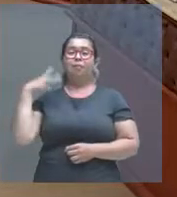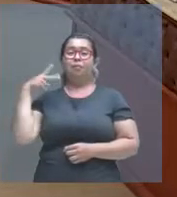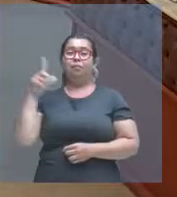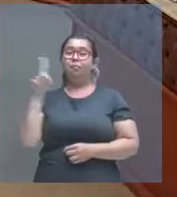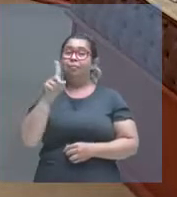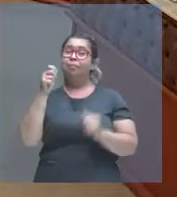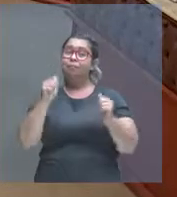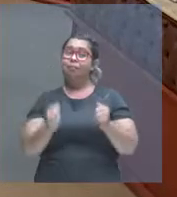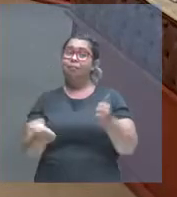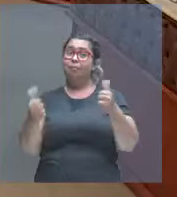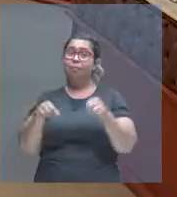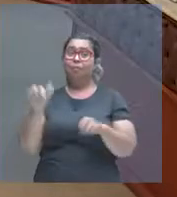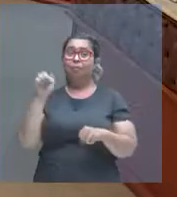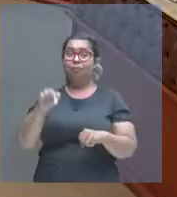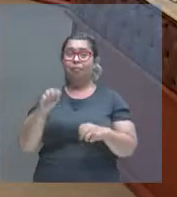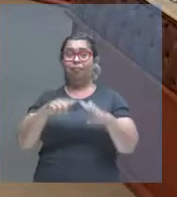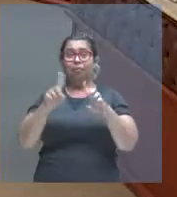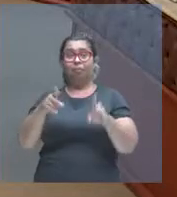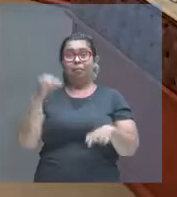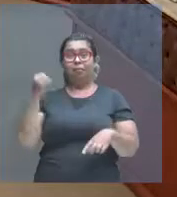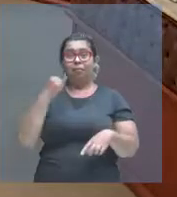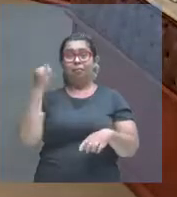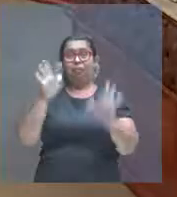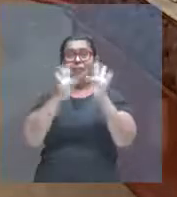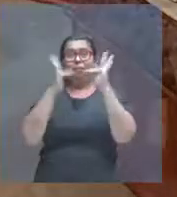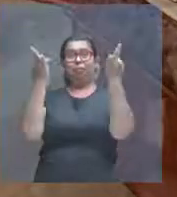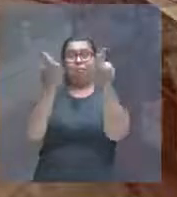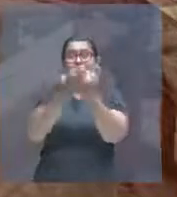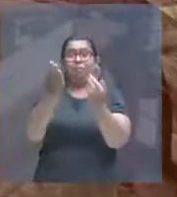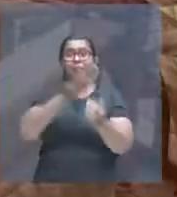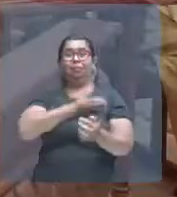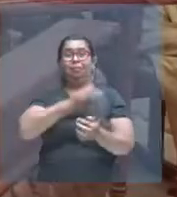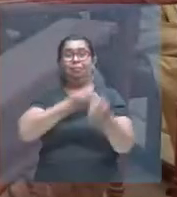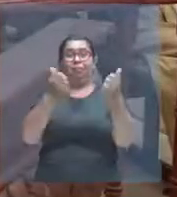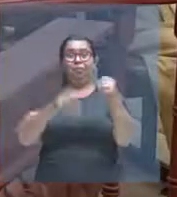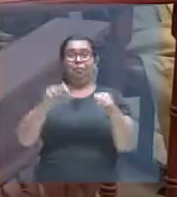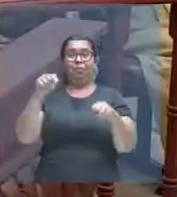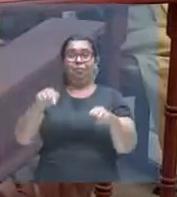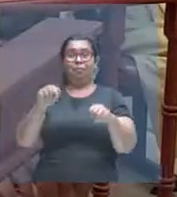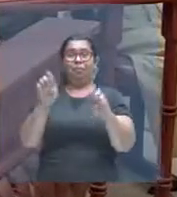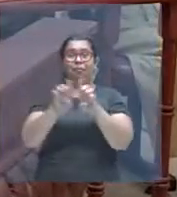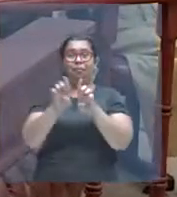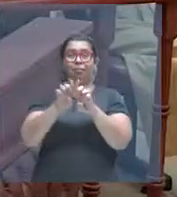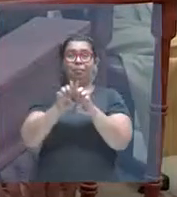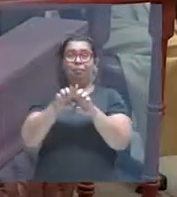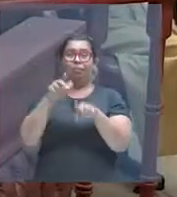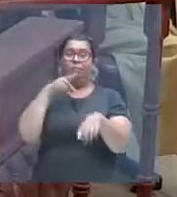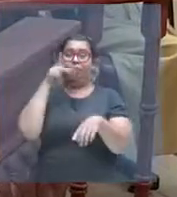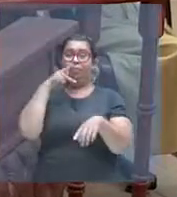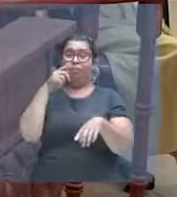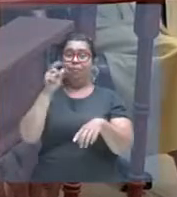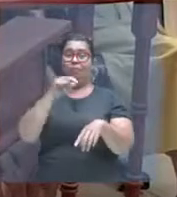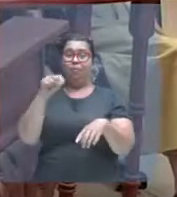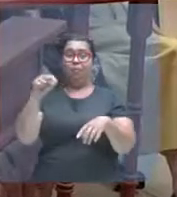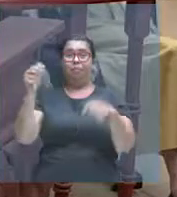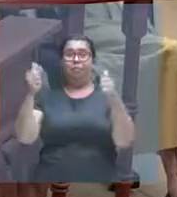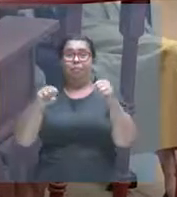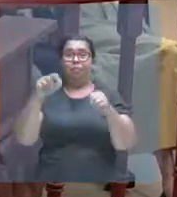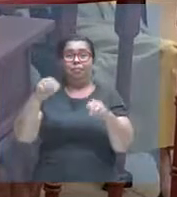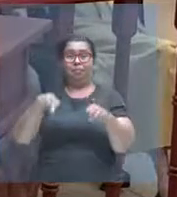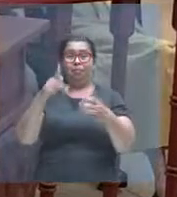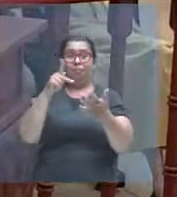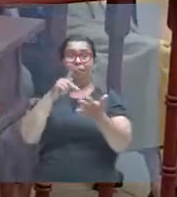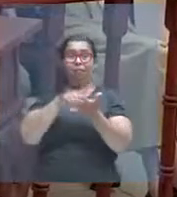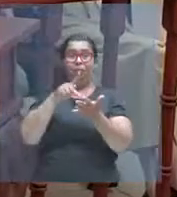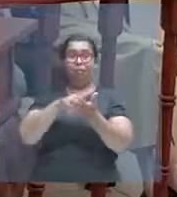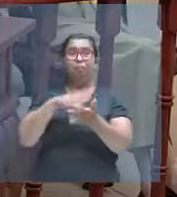aqui, mas o importante são os familiares, os amigos que aqui estão, como o senhor João disse, quem está aqui é porque realmente